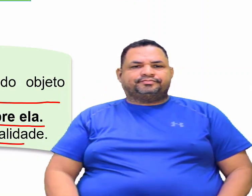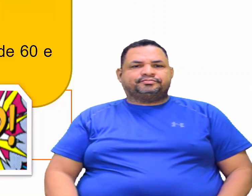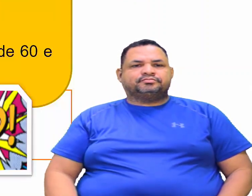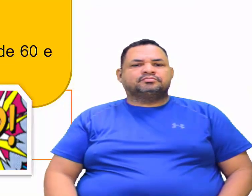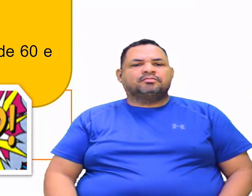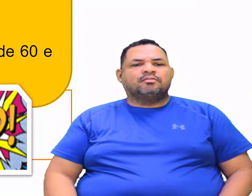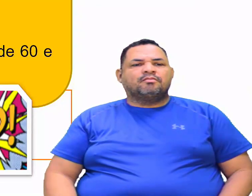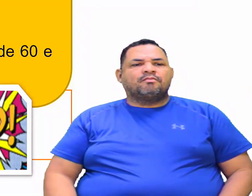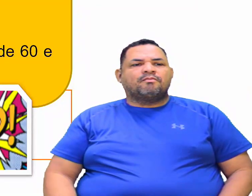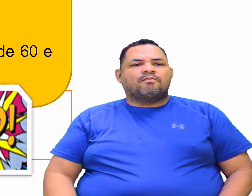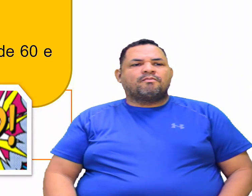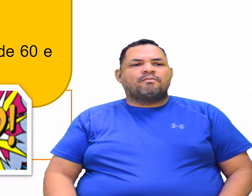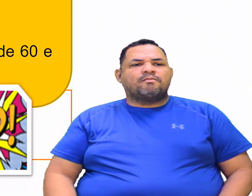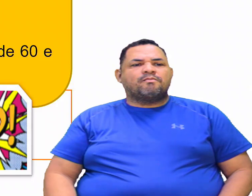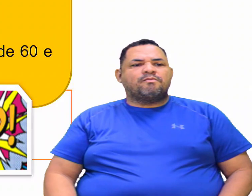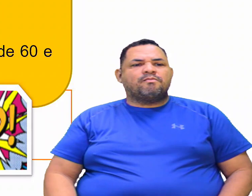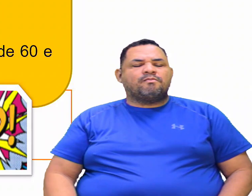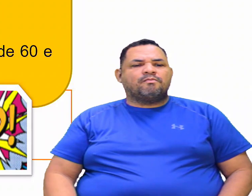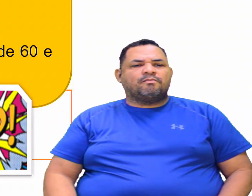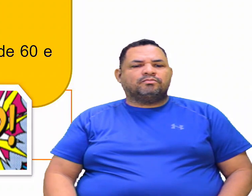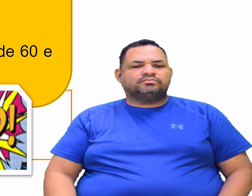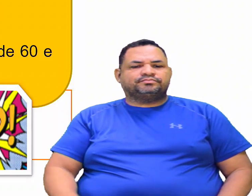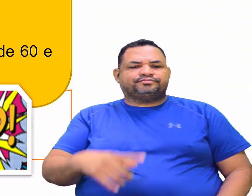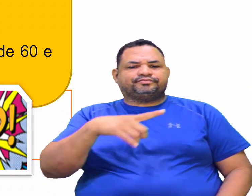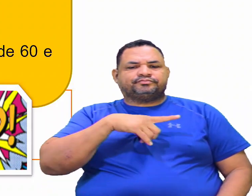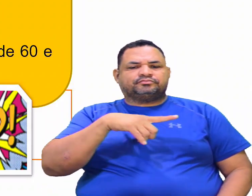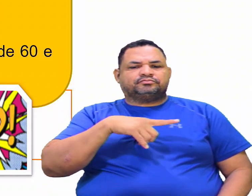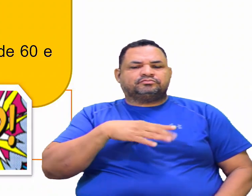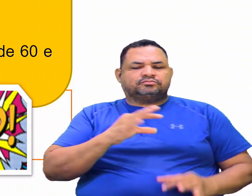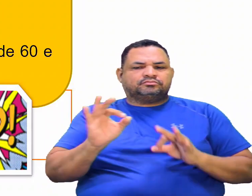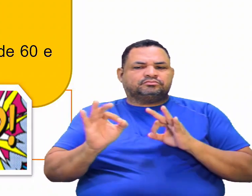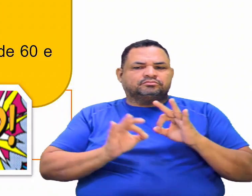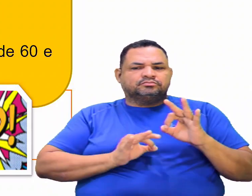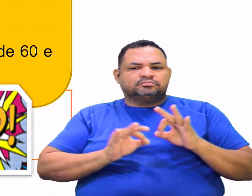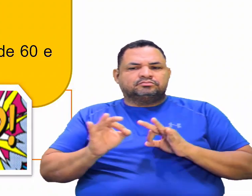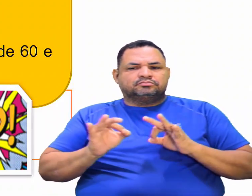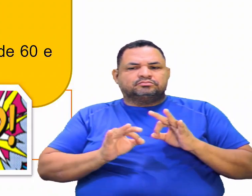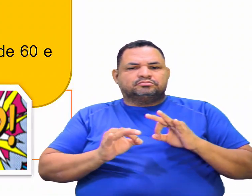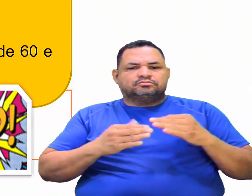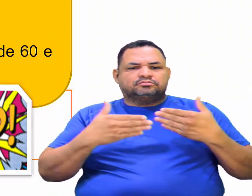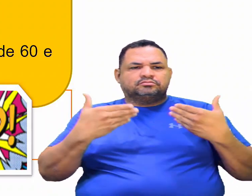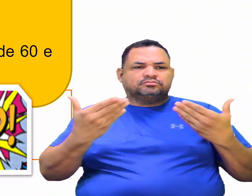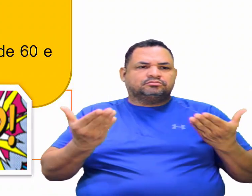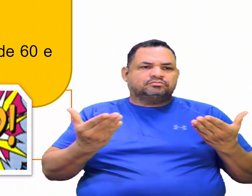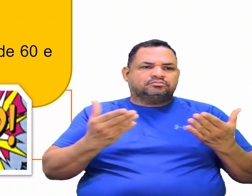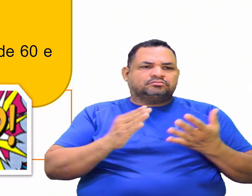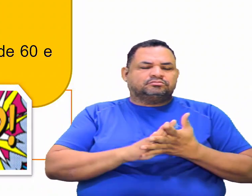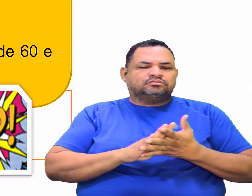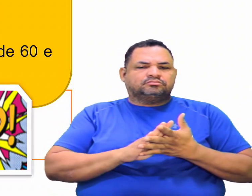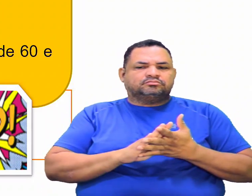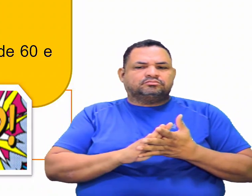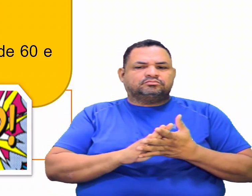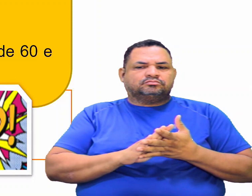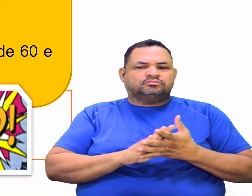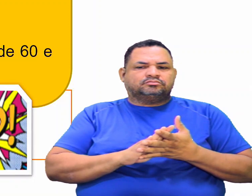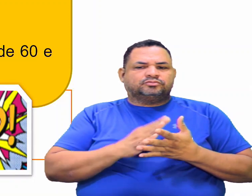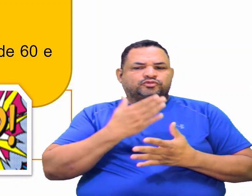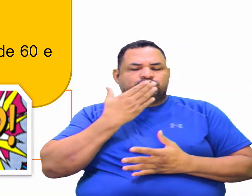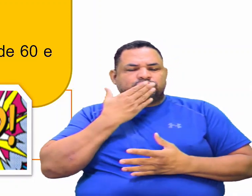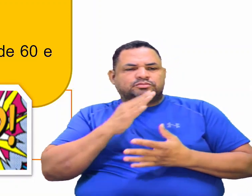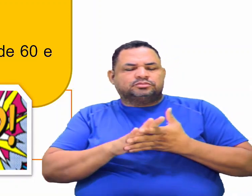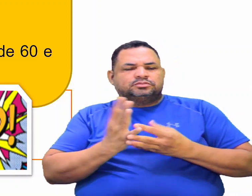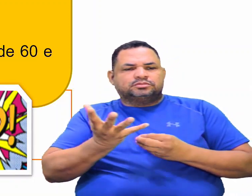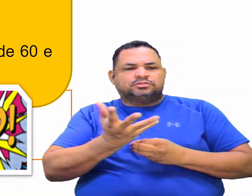aqui ó algumas algumas formas de arte que foram surgindo né como